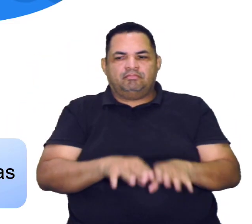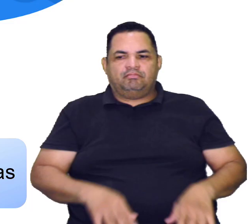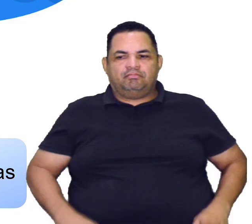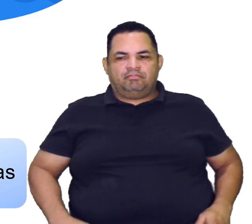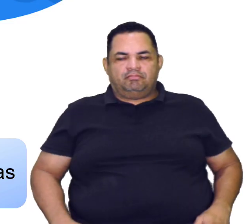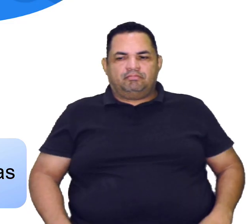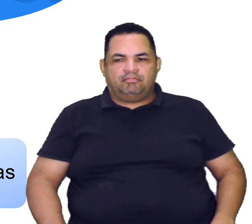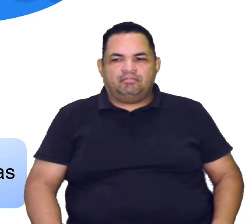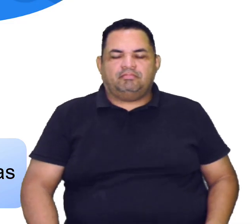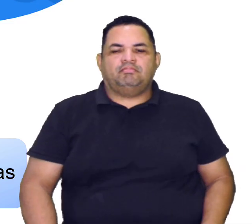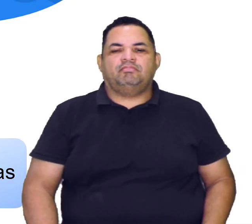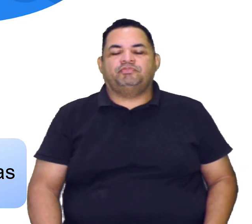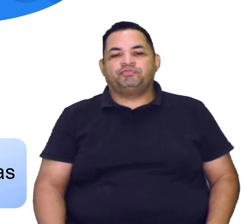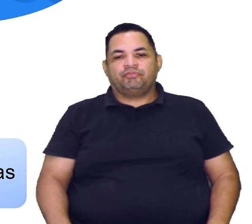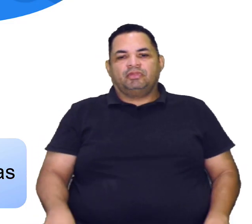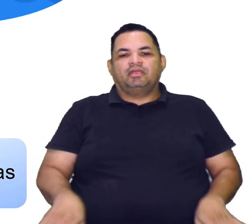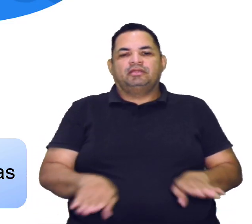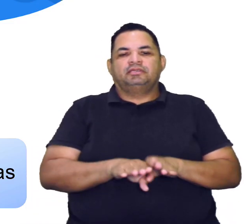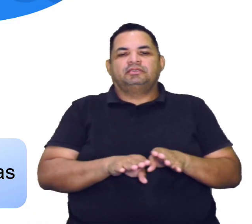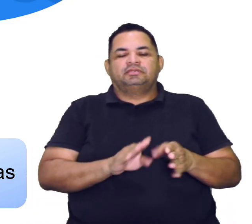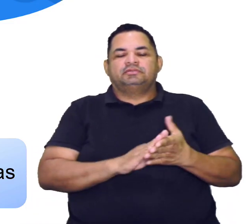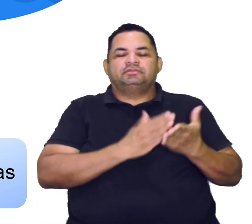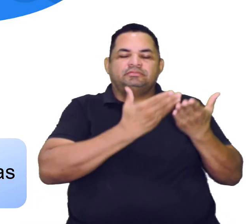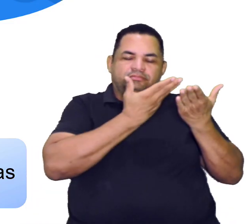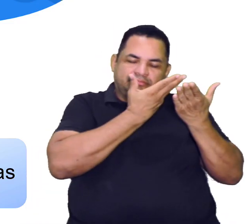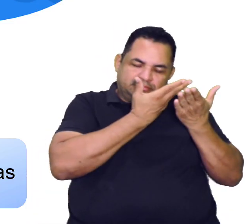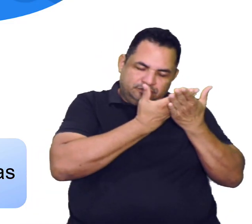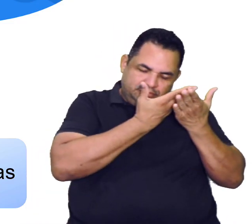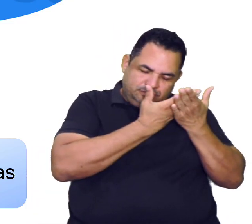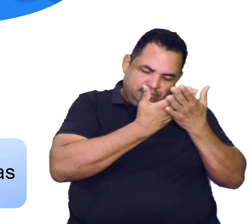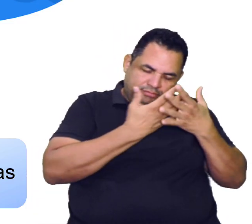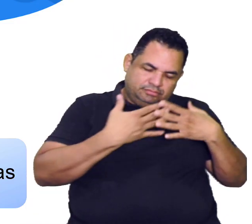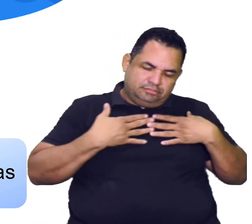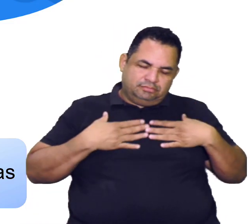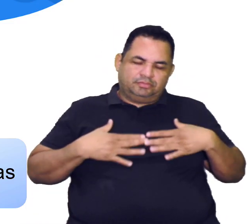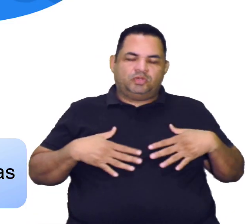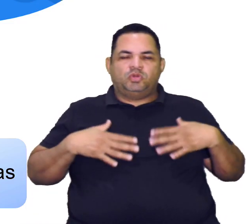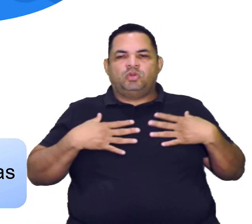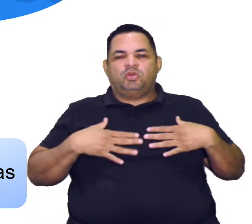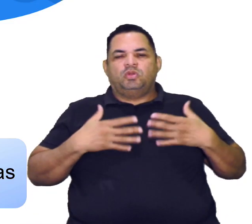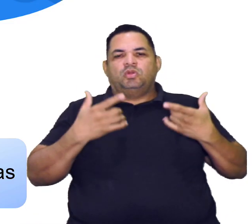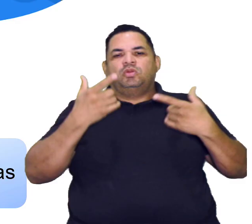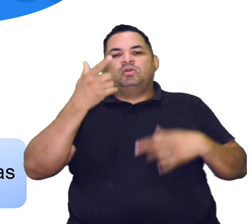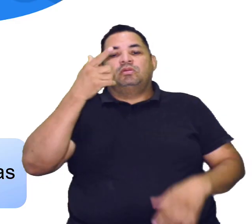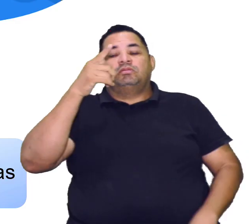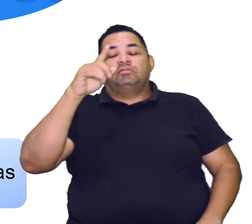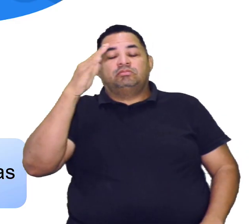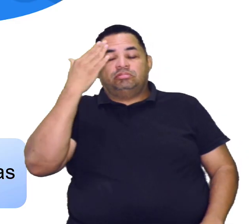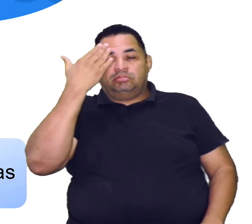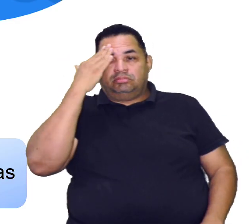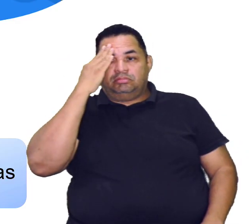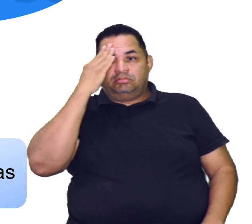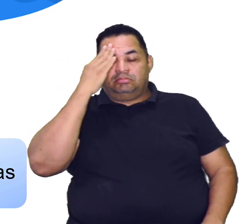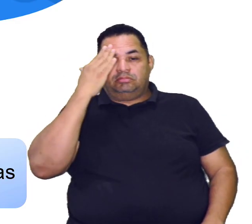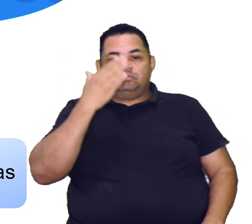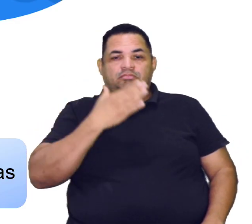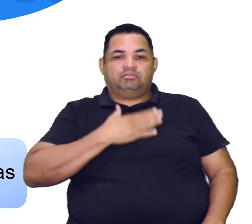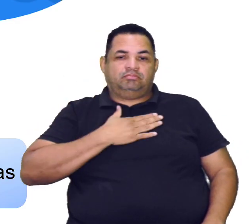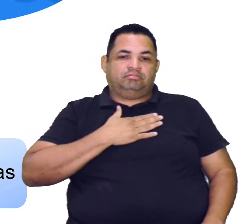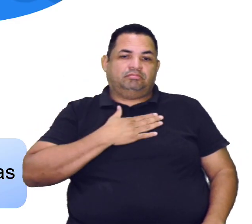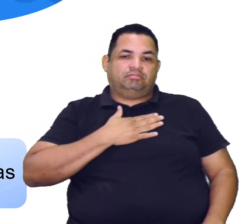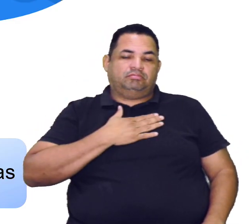certo? Vou ter uma melhora no meu sono, no meu relaxamento. Então a gente já consegue entender. Ou seja, o meu